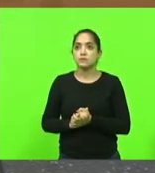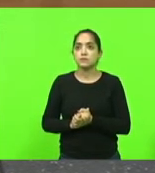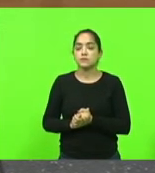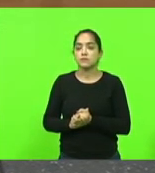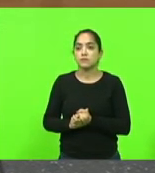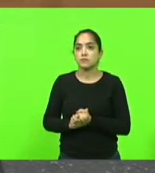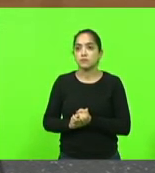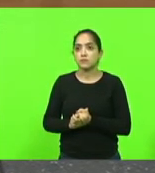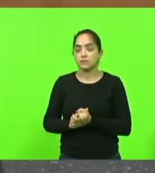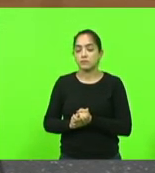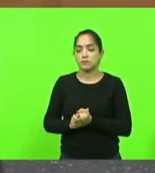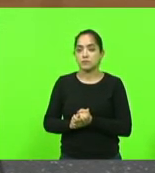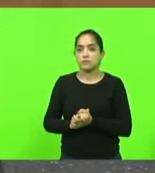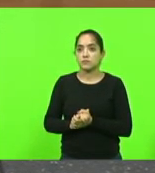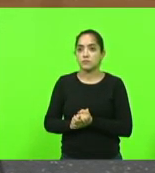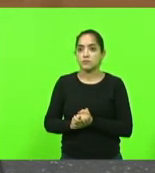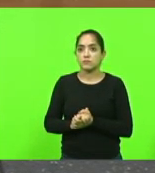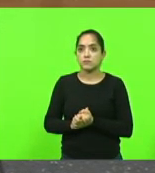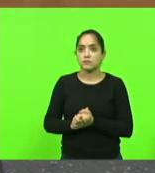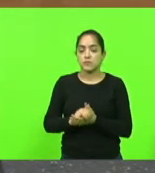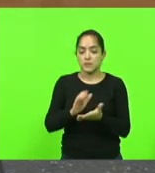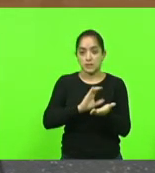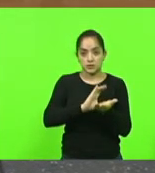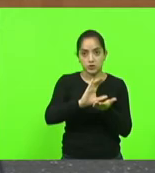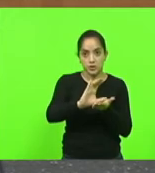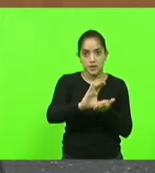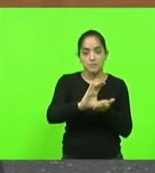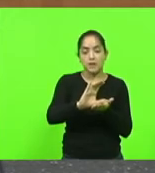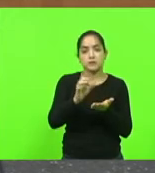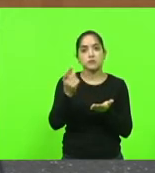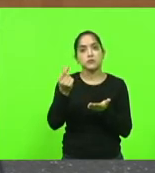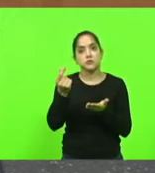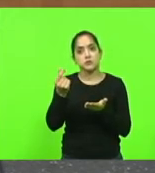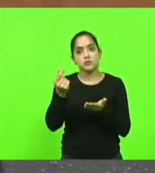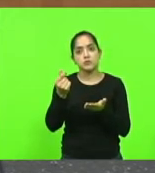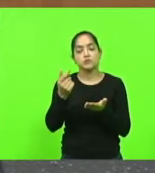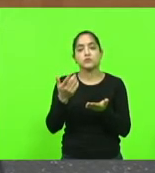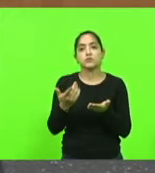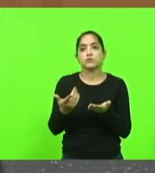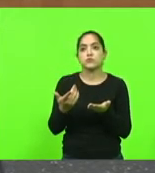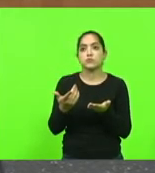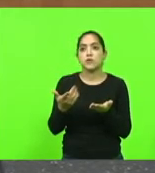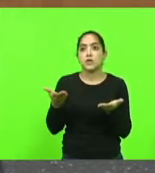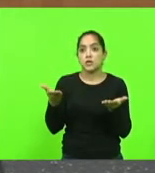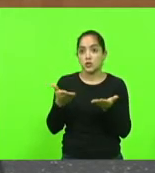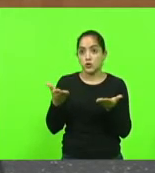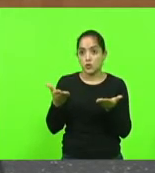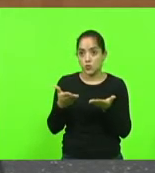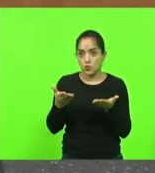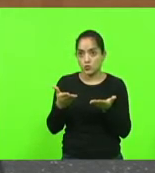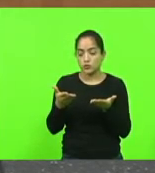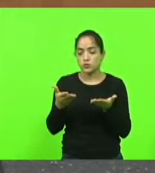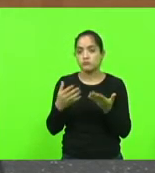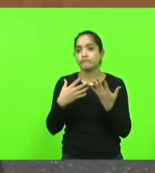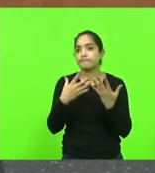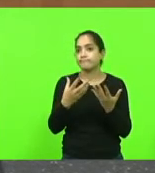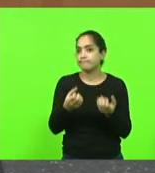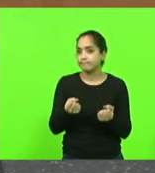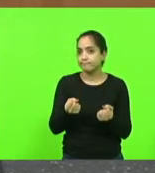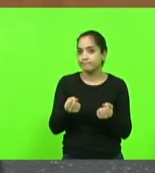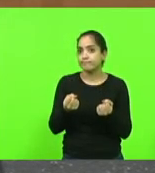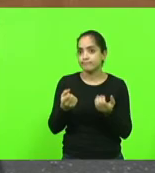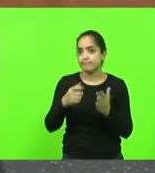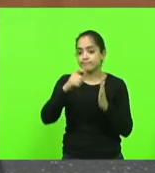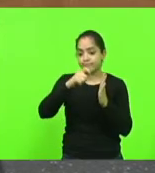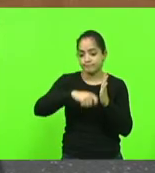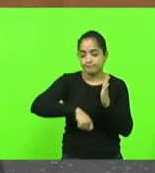ação de repasse de recursos do governo do estado. E hoje o aceite, a